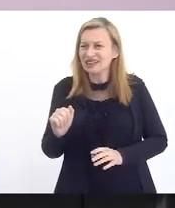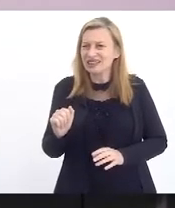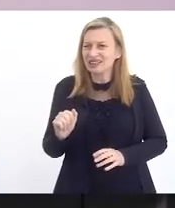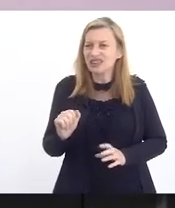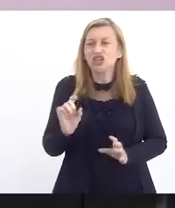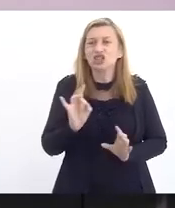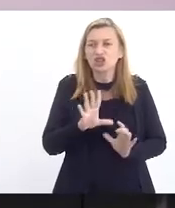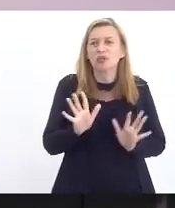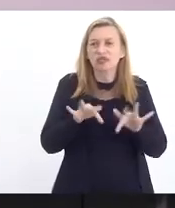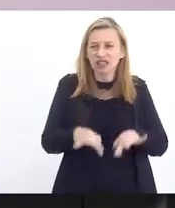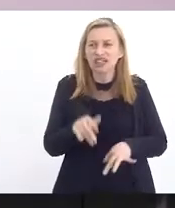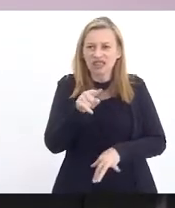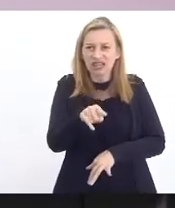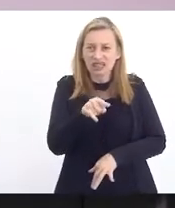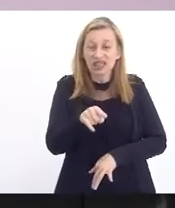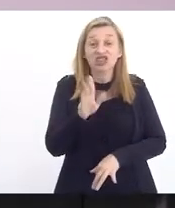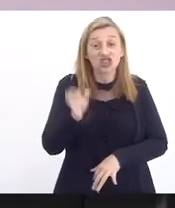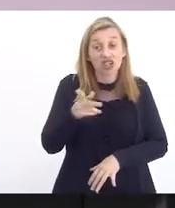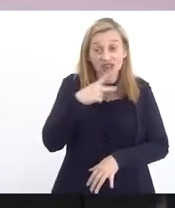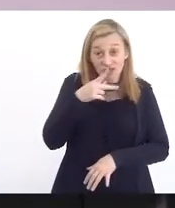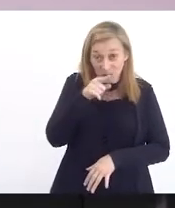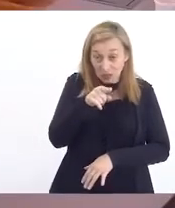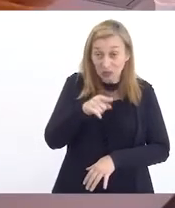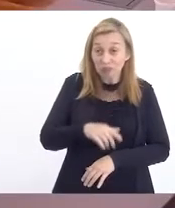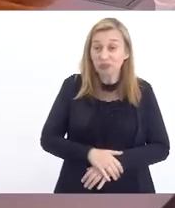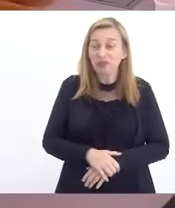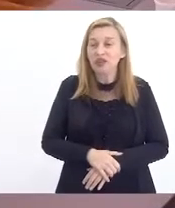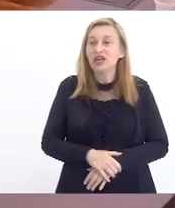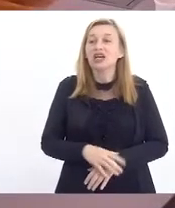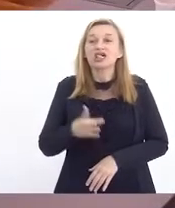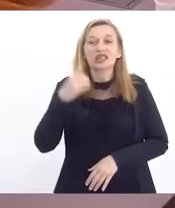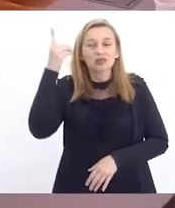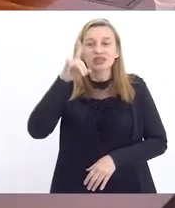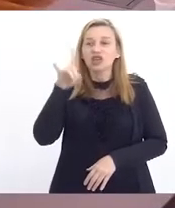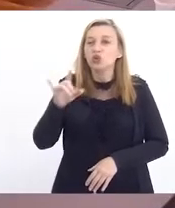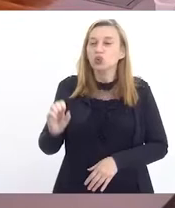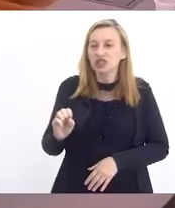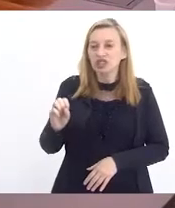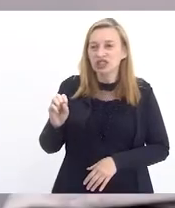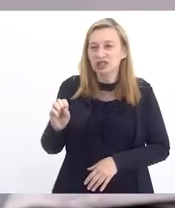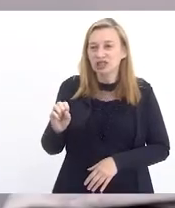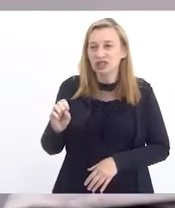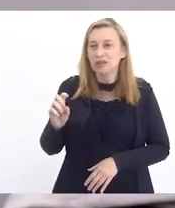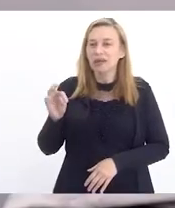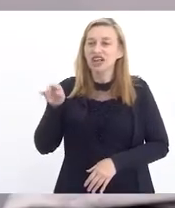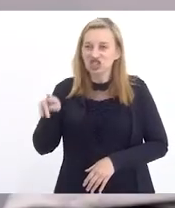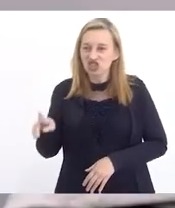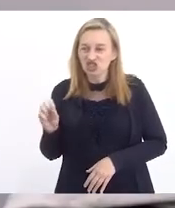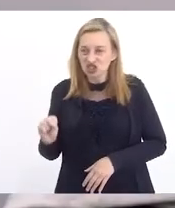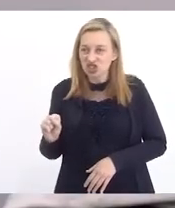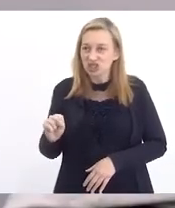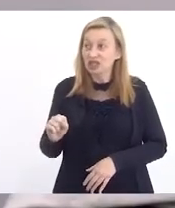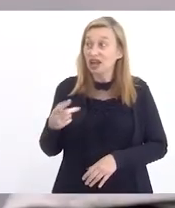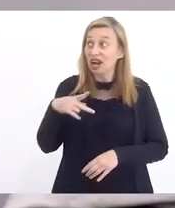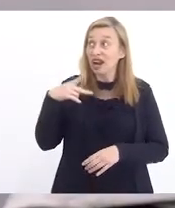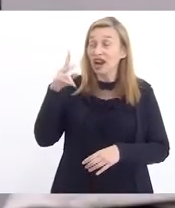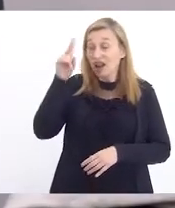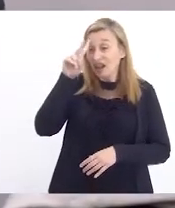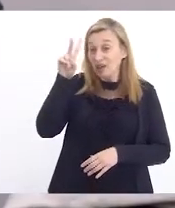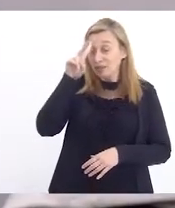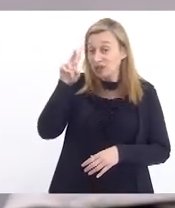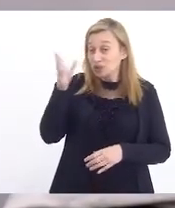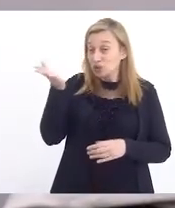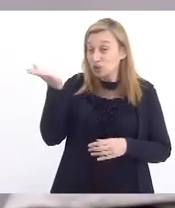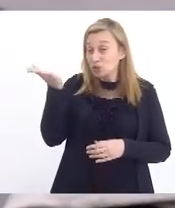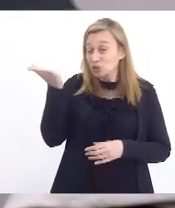para encerrar aqui, já que ele fez uma intervenção, deputado Luiz Martins está trazendo à tona uma questão